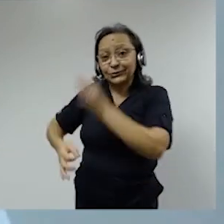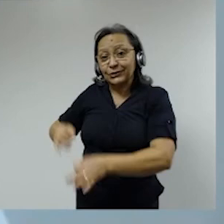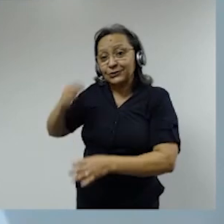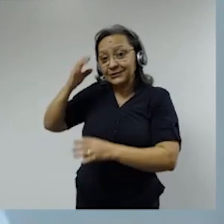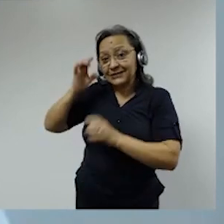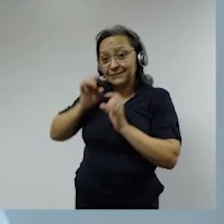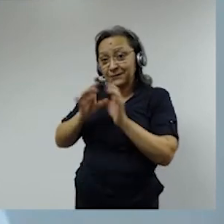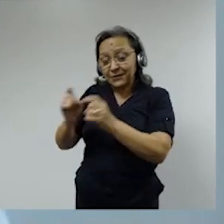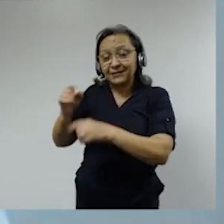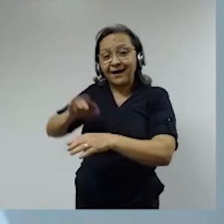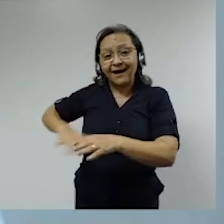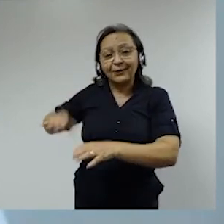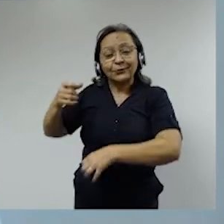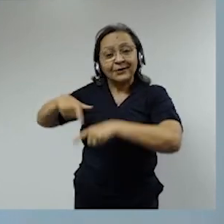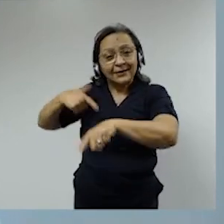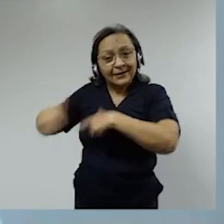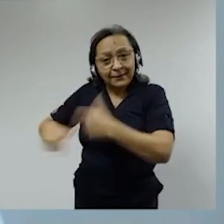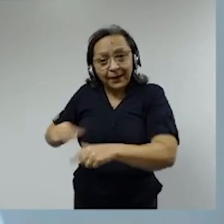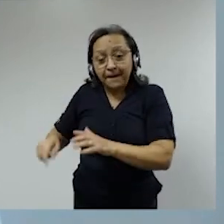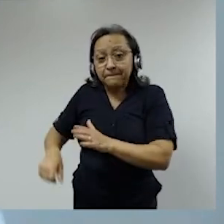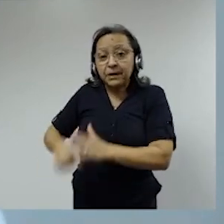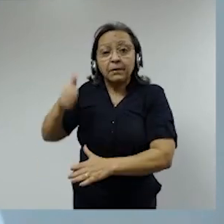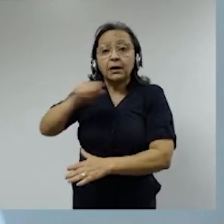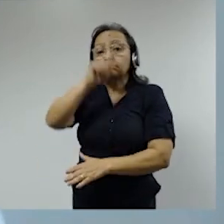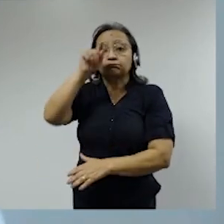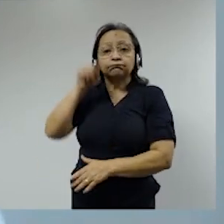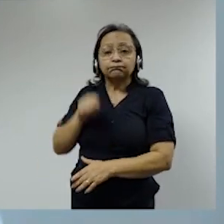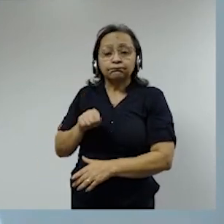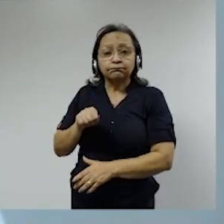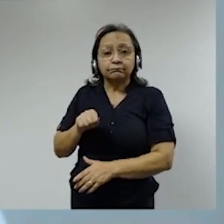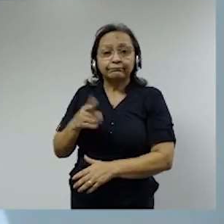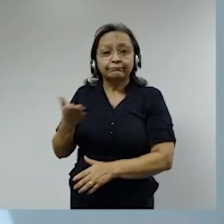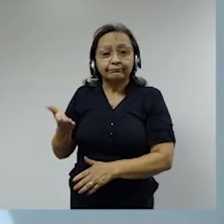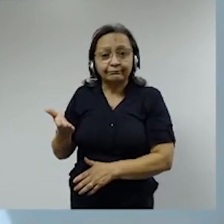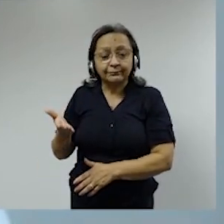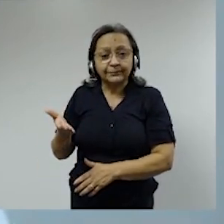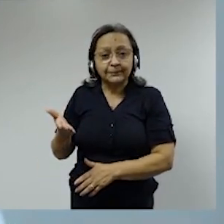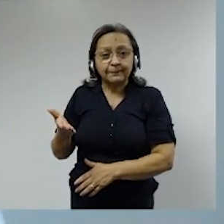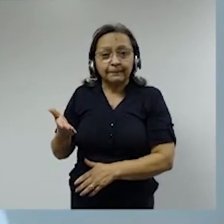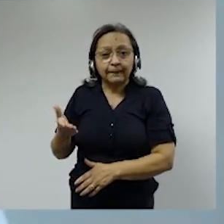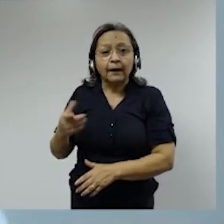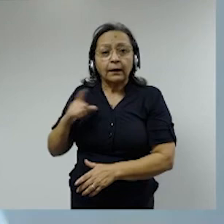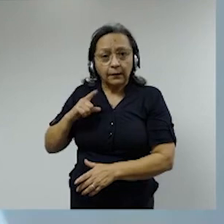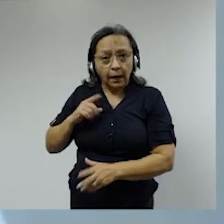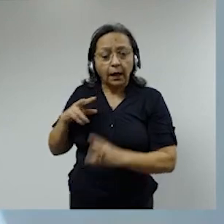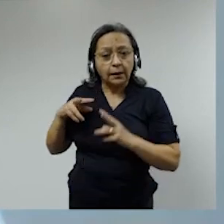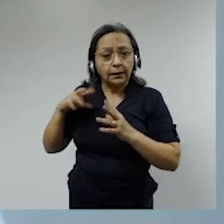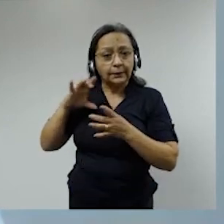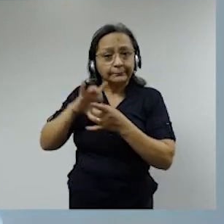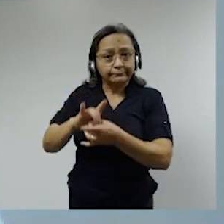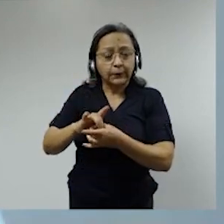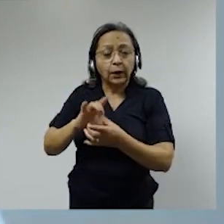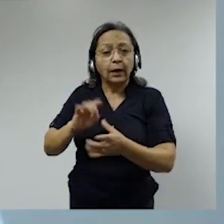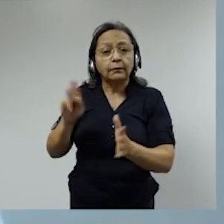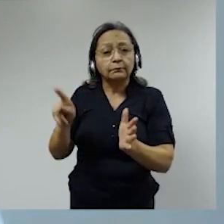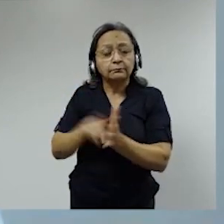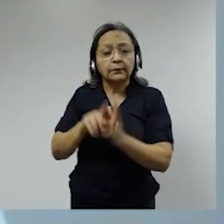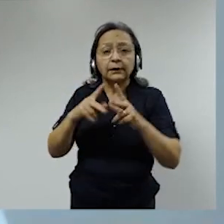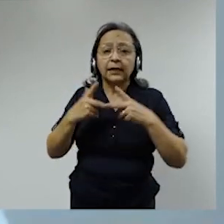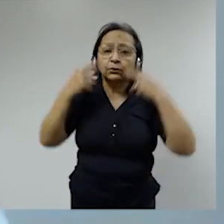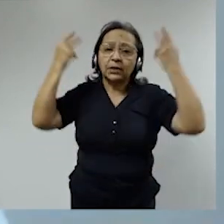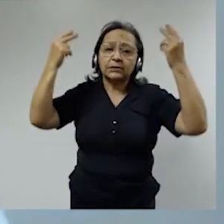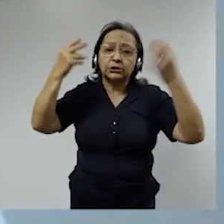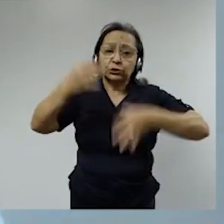nas relações de trabalho, a primeira indagação feita esteve relacionada à natureza jurídica da